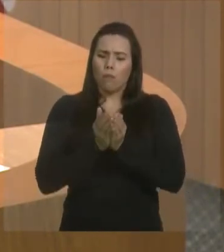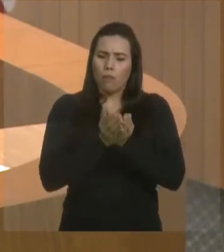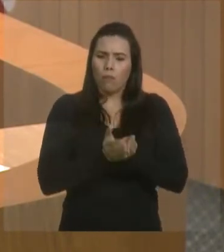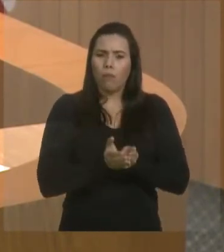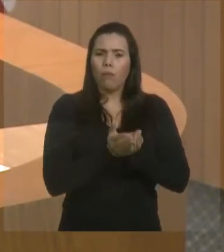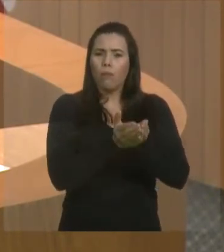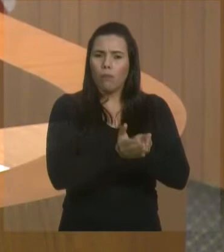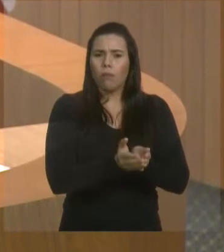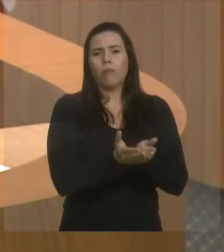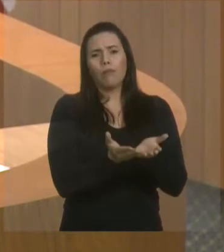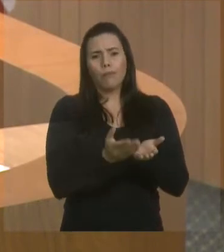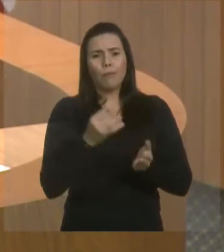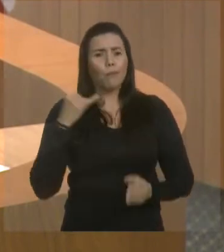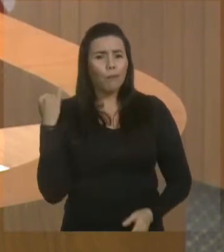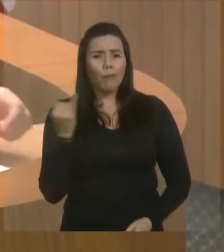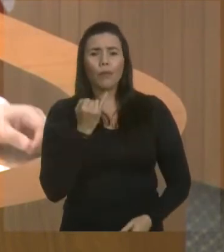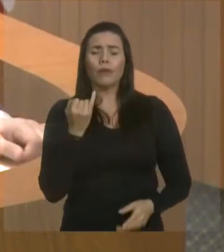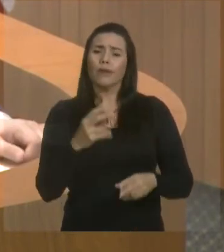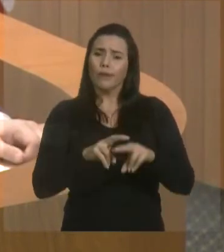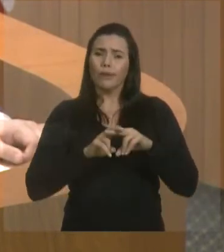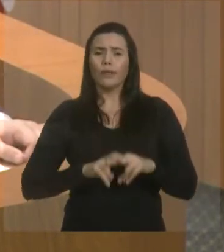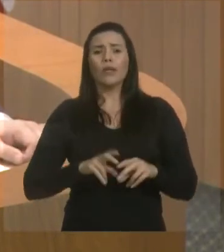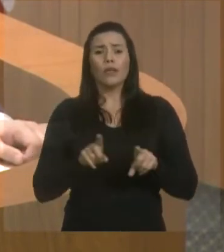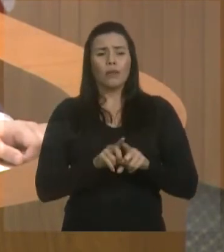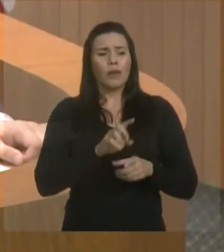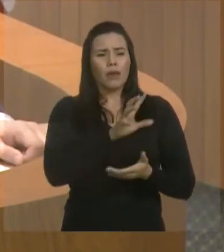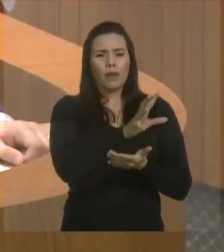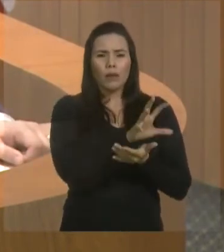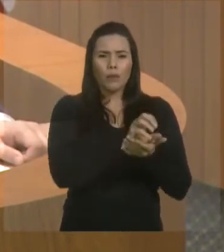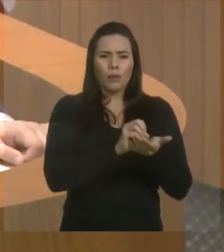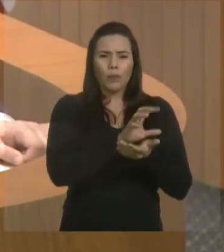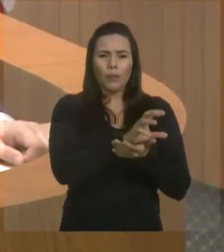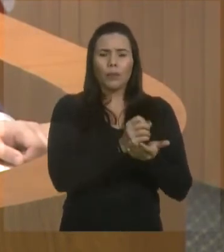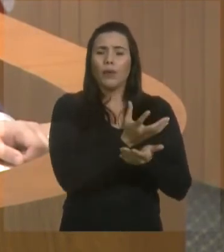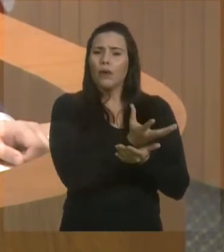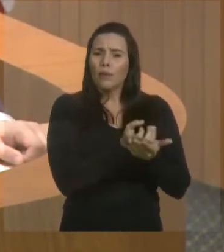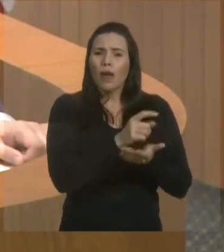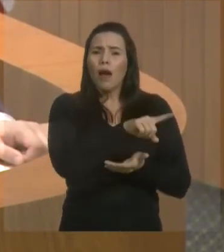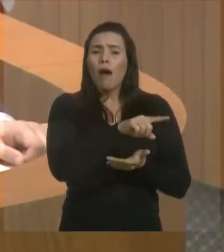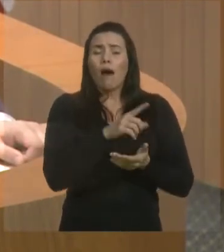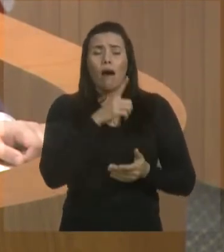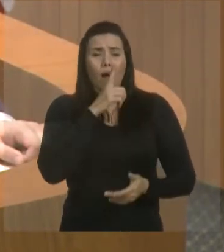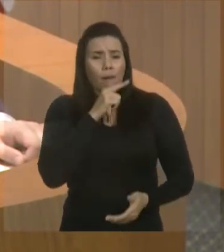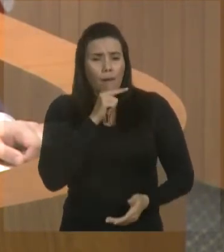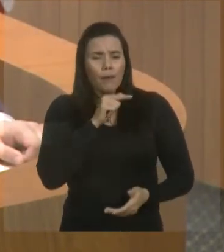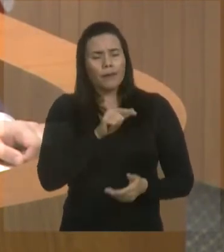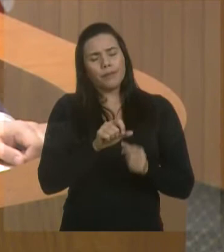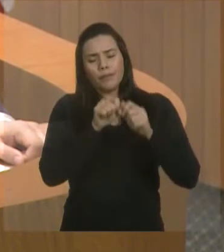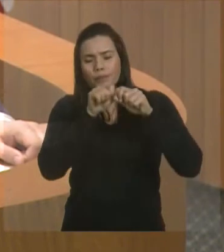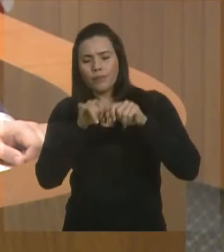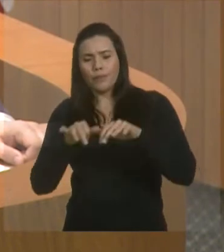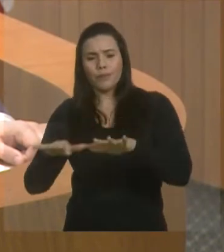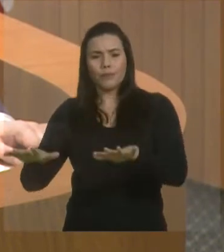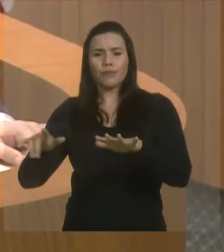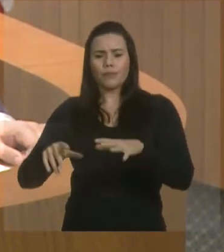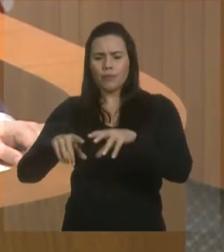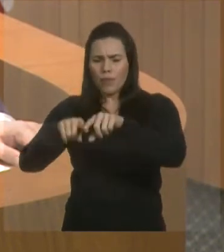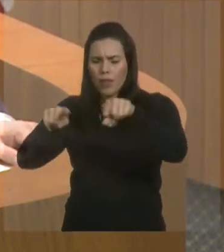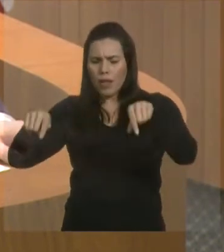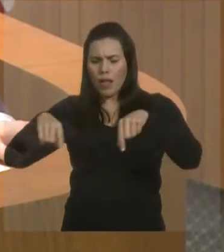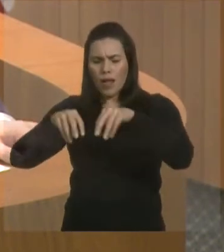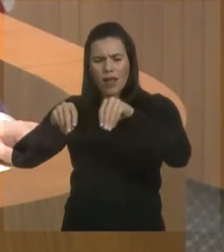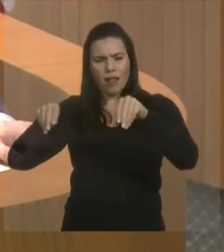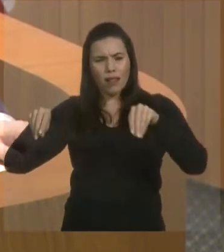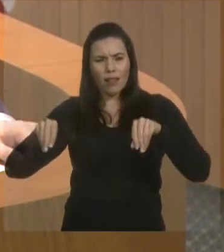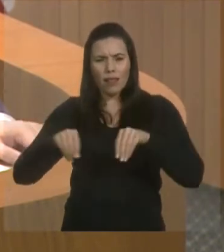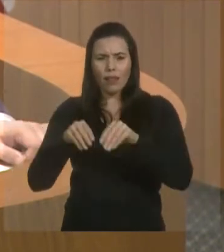fluvial. Então, ele é muito mais abrangente, ele abrange a questão ambiental, ele abrange a questão econômica, a questão do